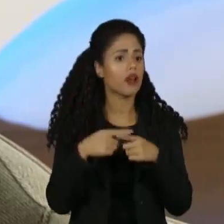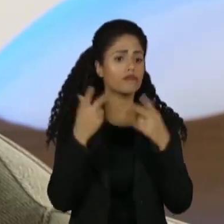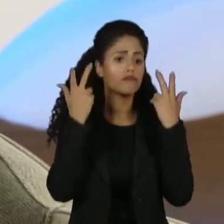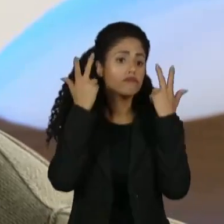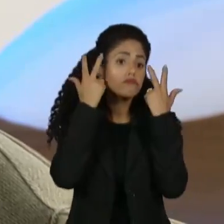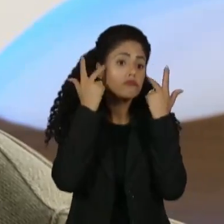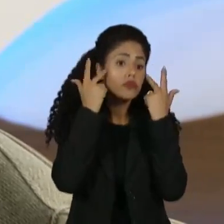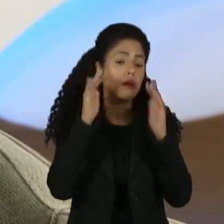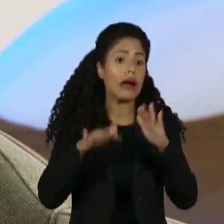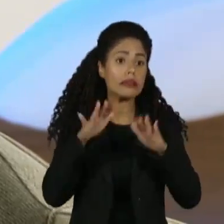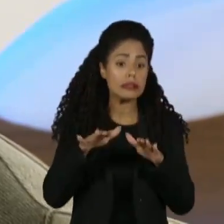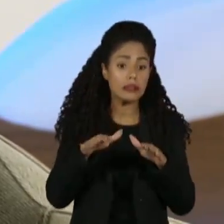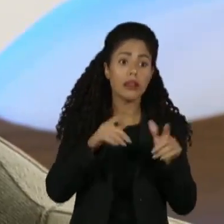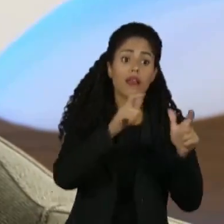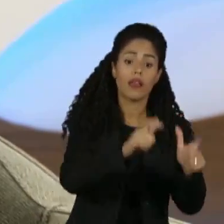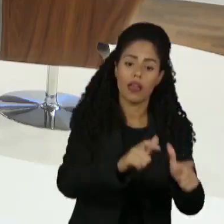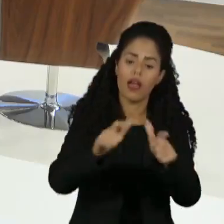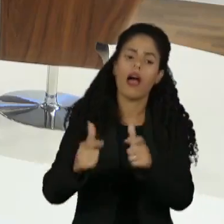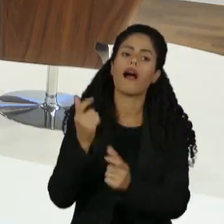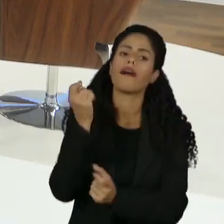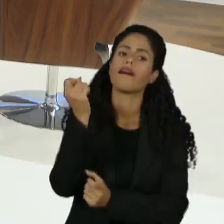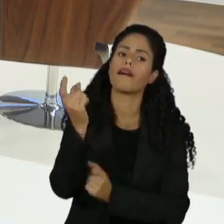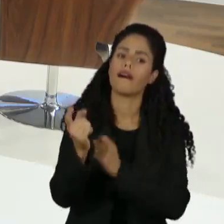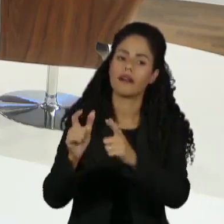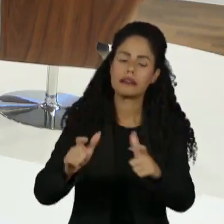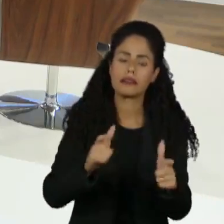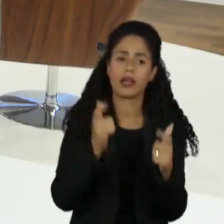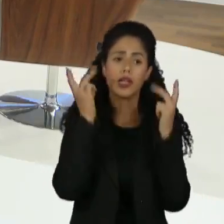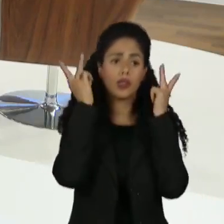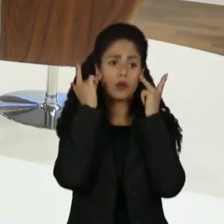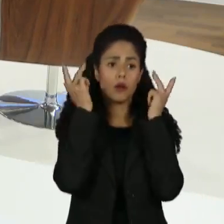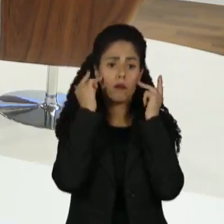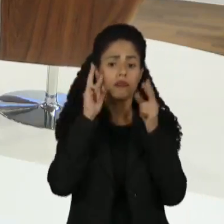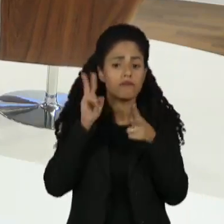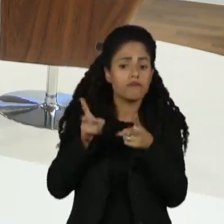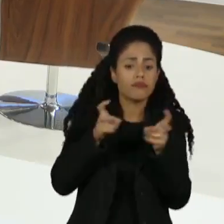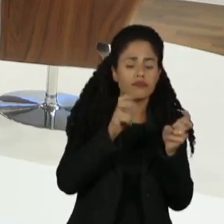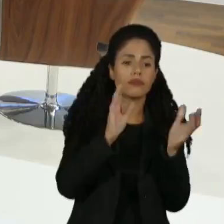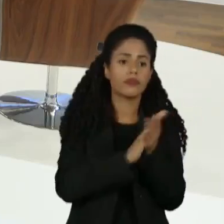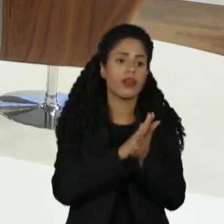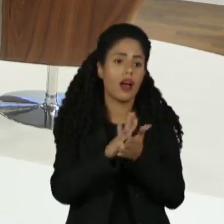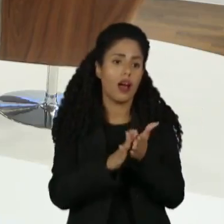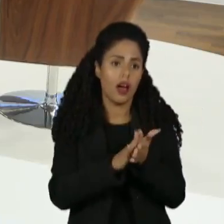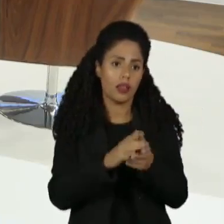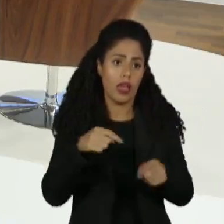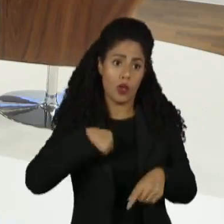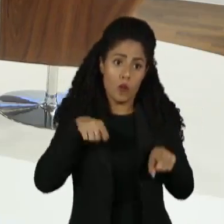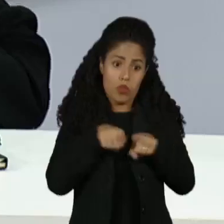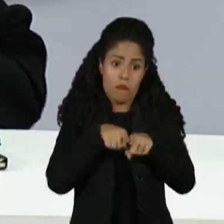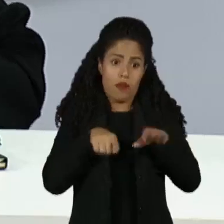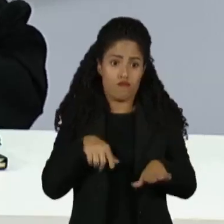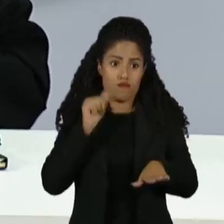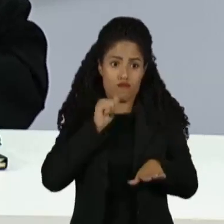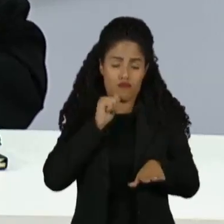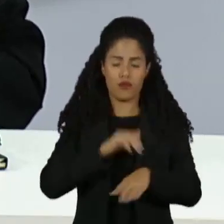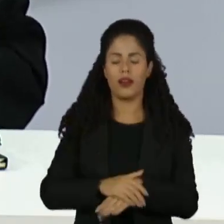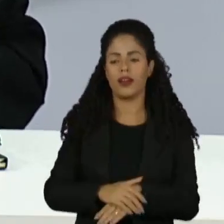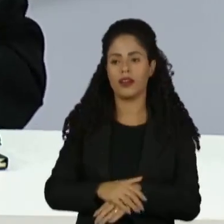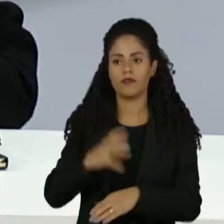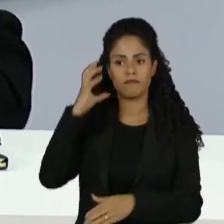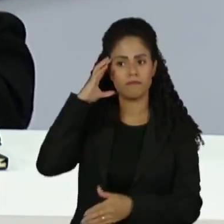e ainda é tão natural em alguns ambientes para algumas mulheres que a gente acaba não percebendo. Então, para mim também era assim. No podcast da